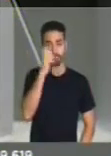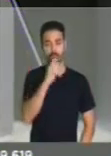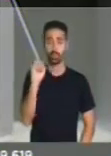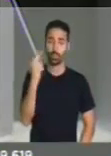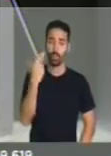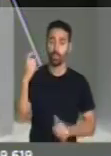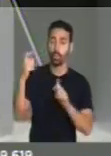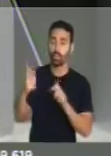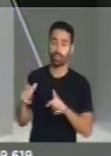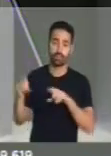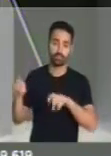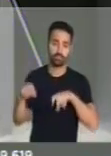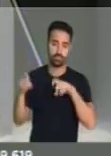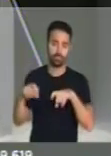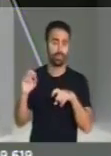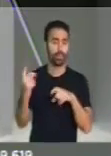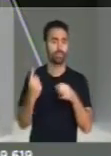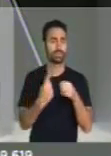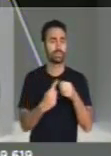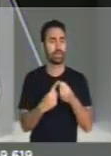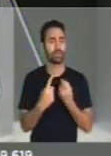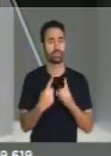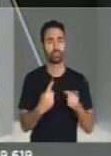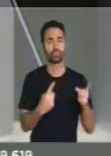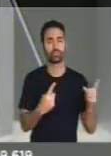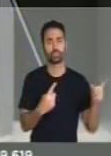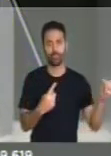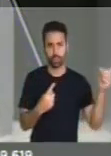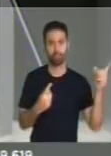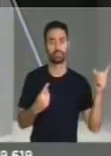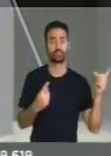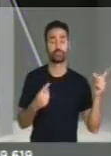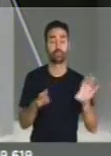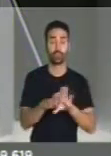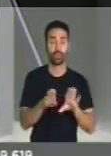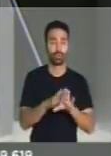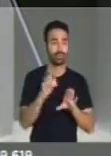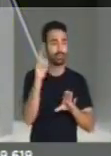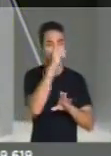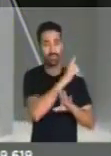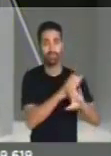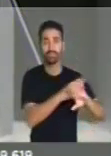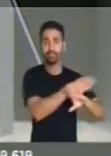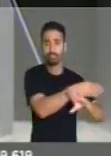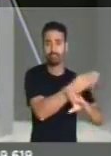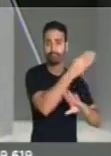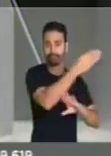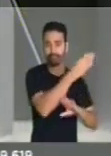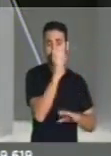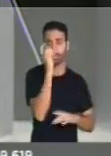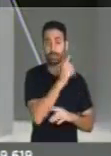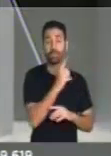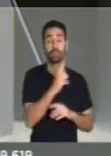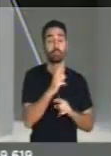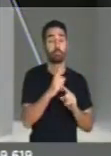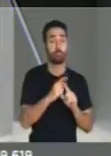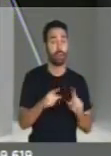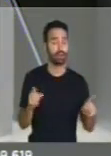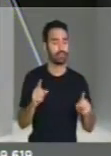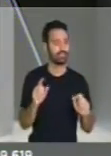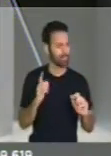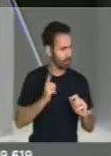rurais, nas periferias, nas áreas mais longínquas e de difícil acesso, enfrentando as